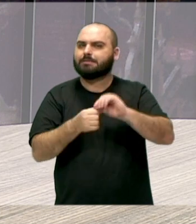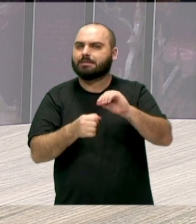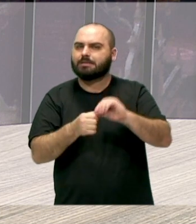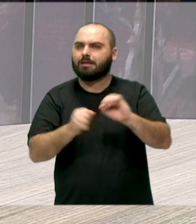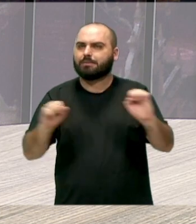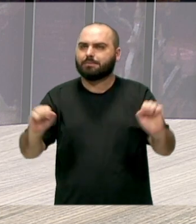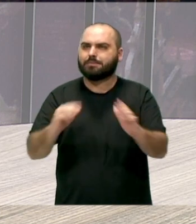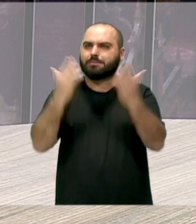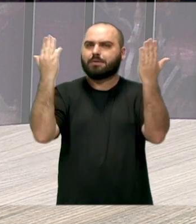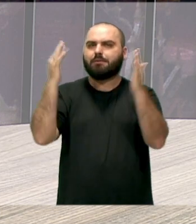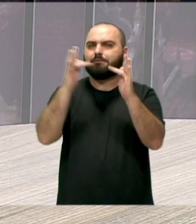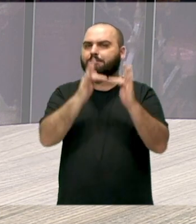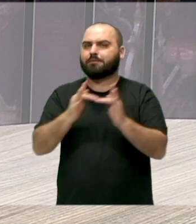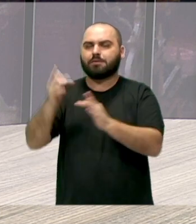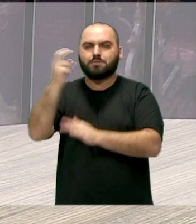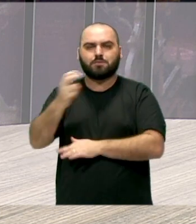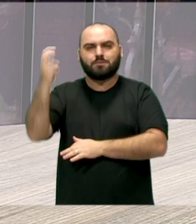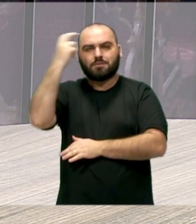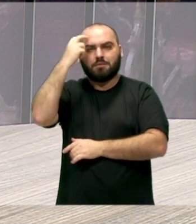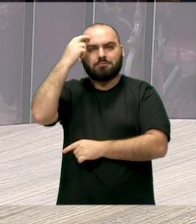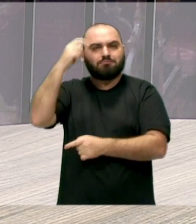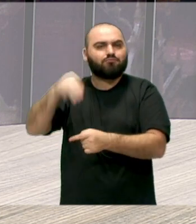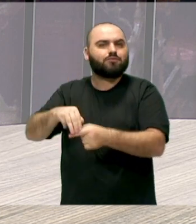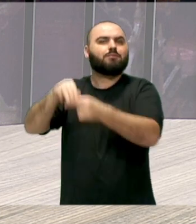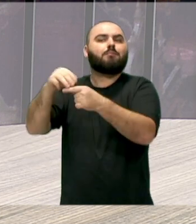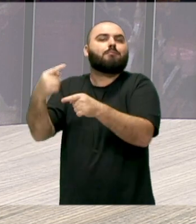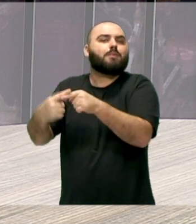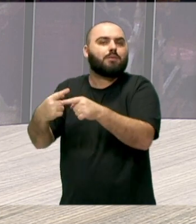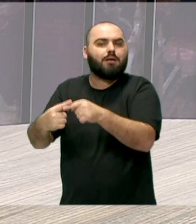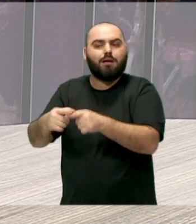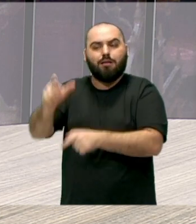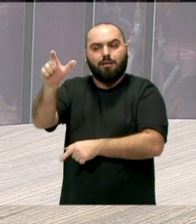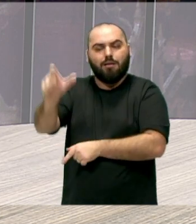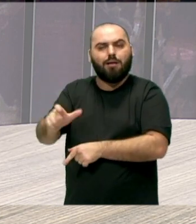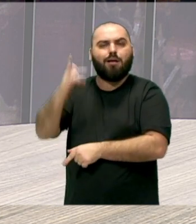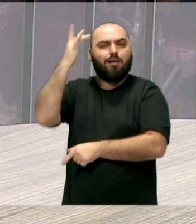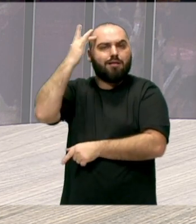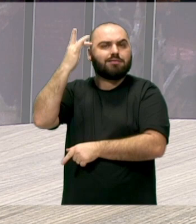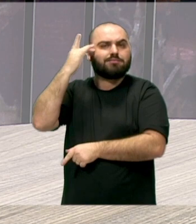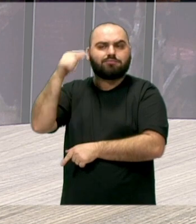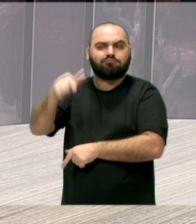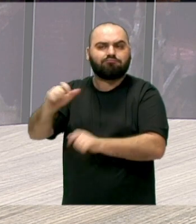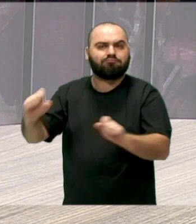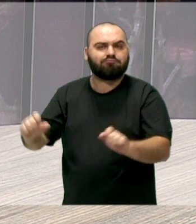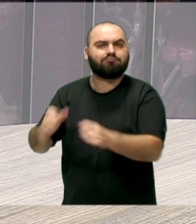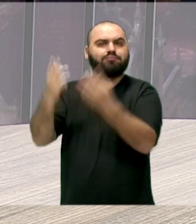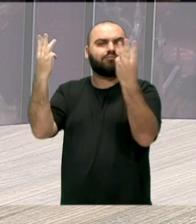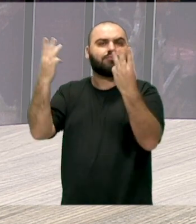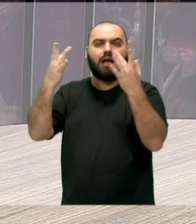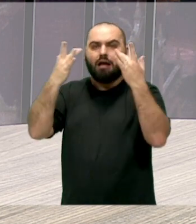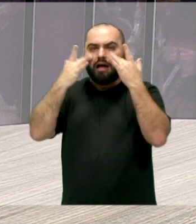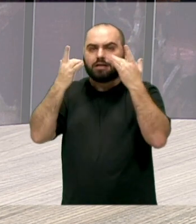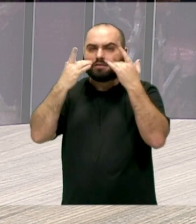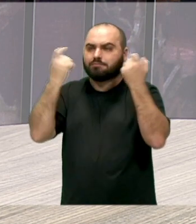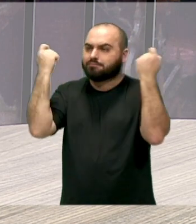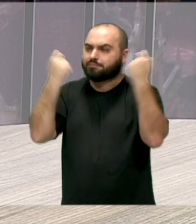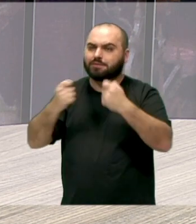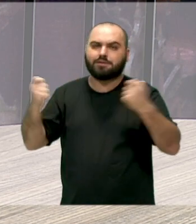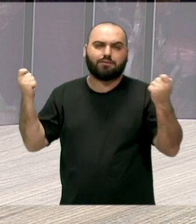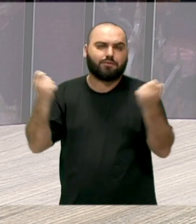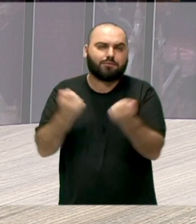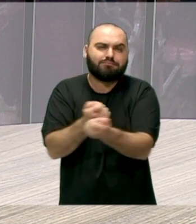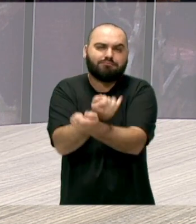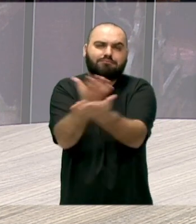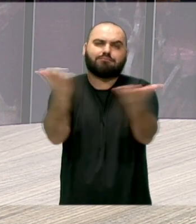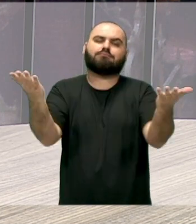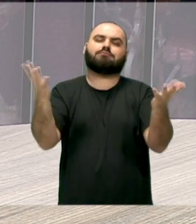da Fundação Cultural, do município, porque a gente acha que esses eventos, arte deve ser para todos. Então,